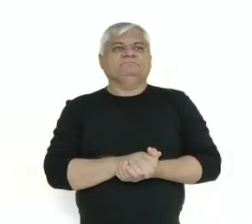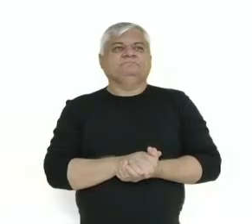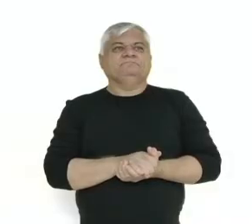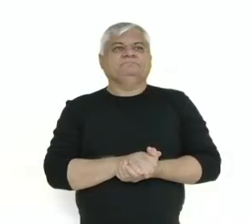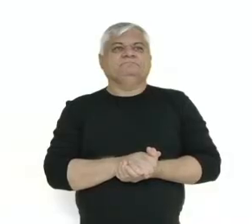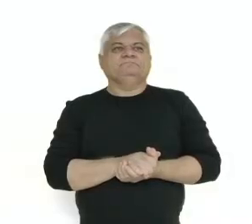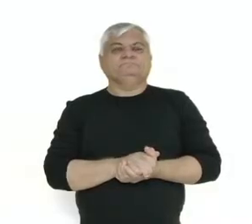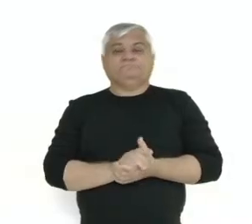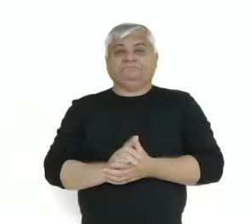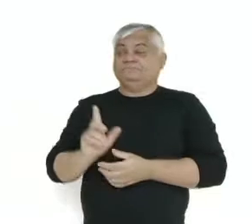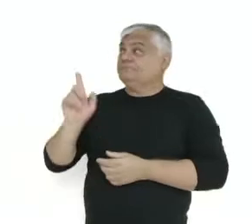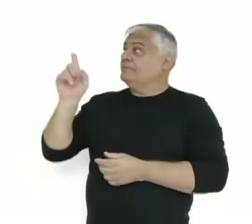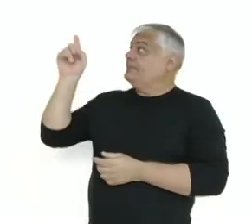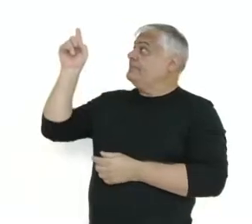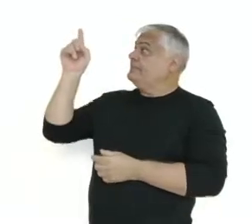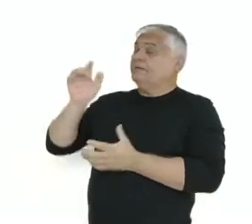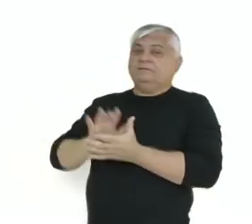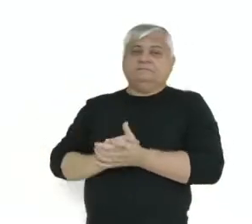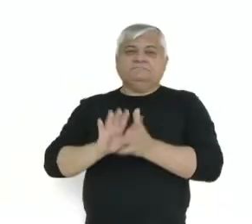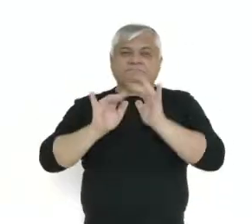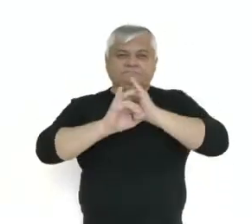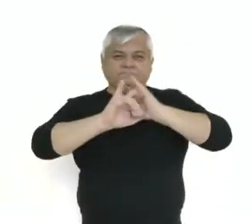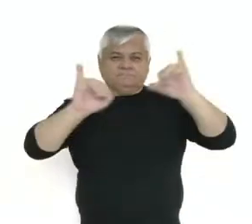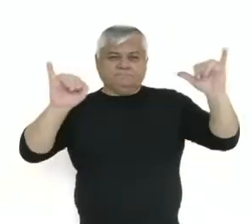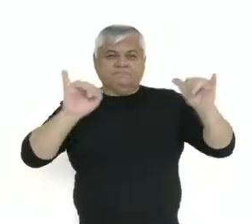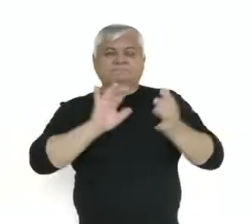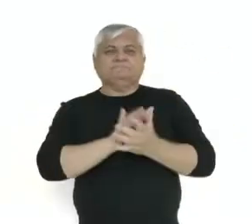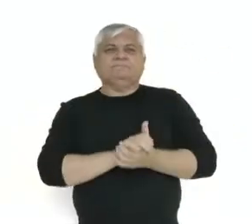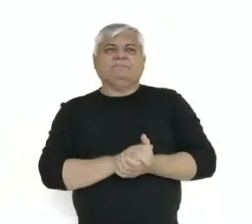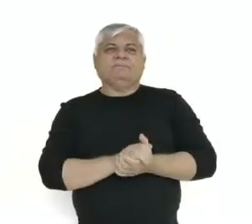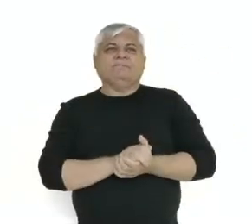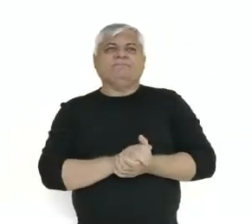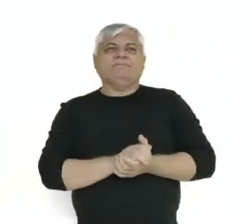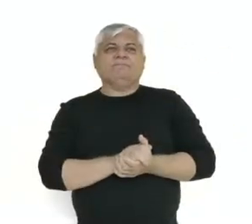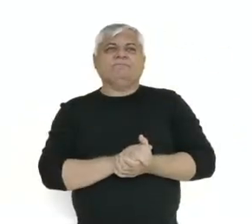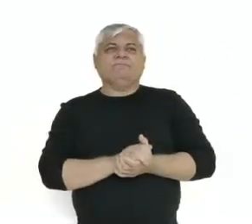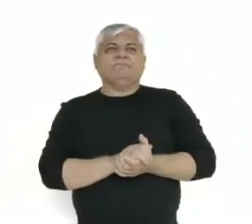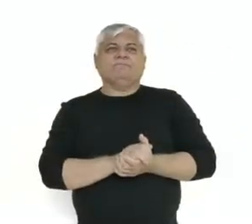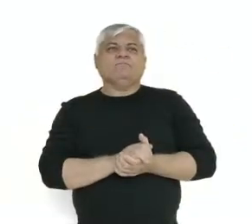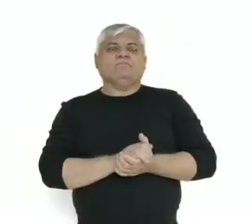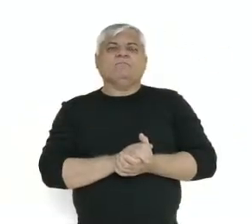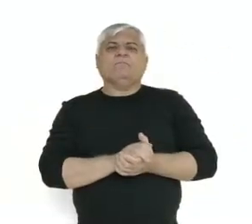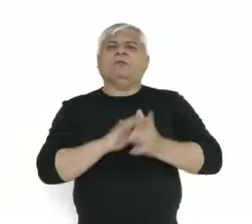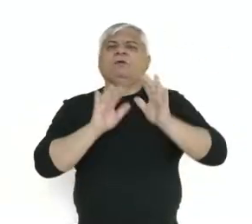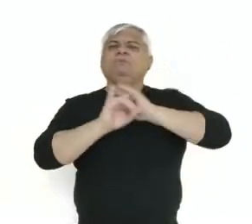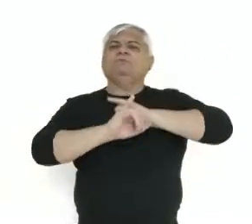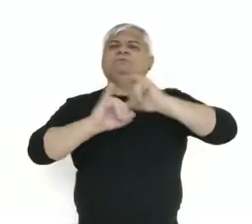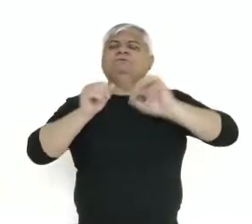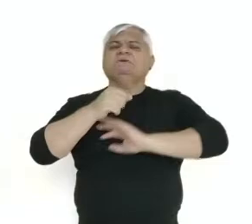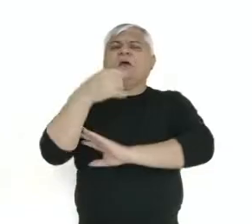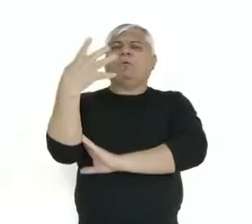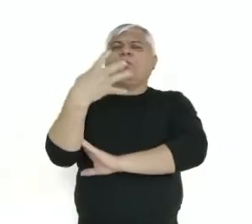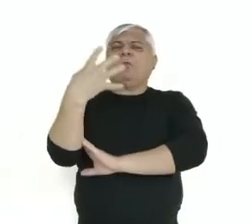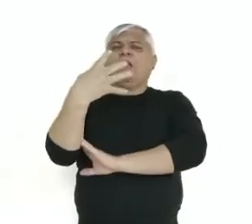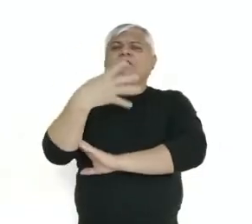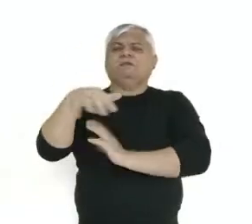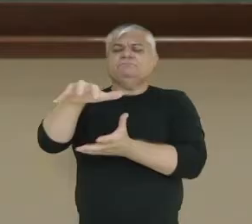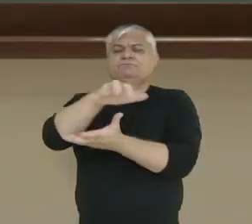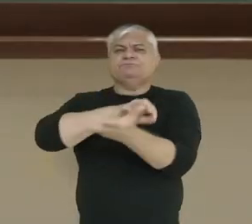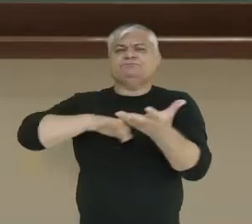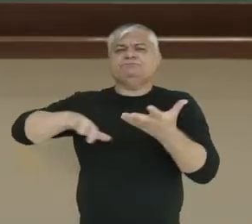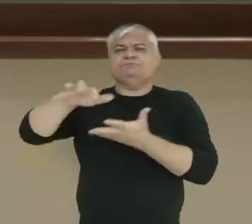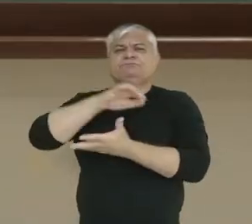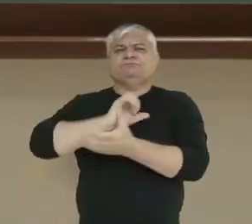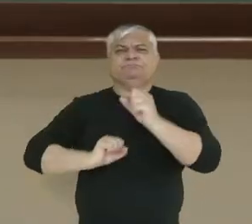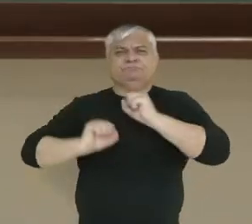Bom, e aqui a gente tem uma notícia. Olha só, as últimas notícias sobre a quarta revolução industrial.